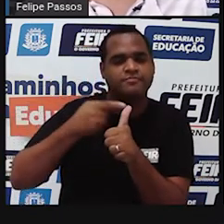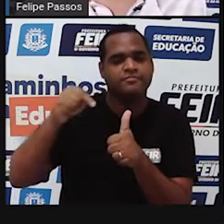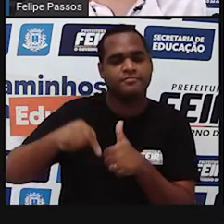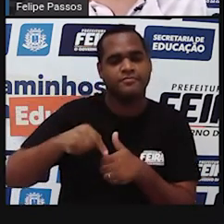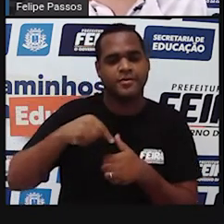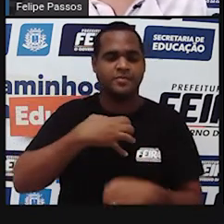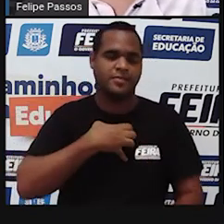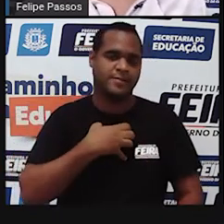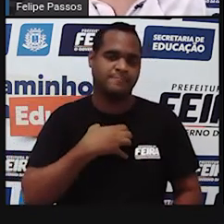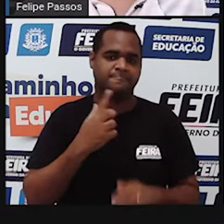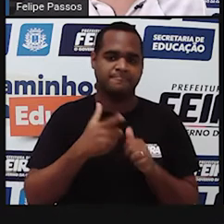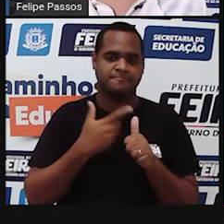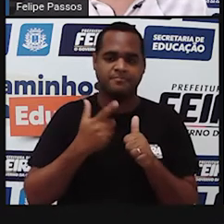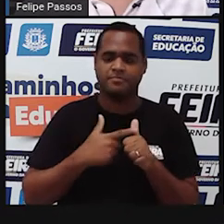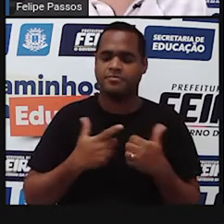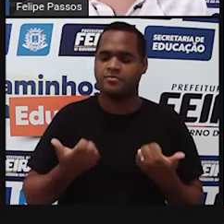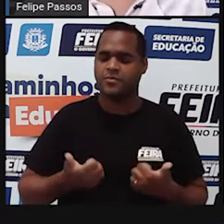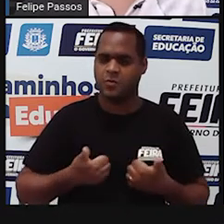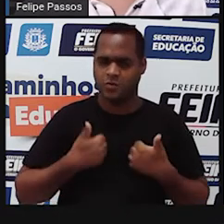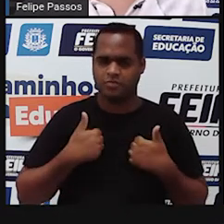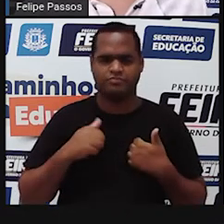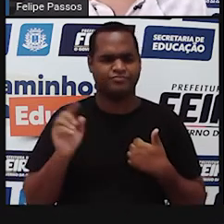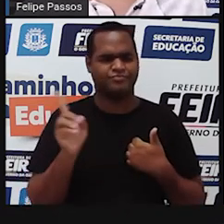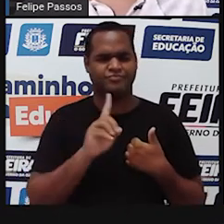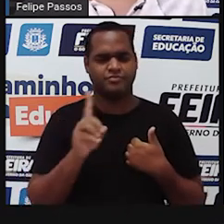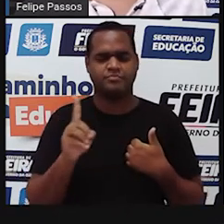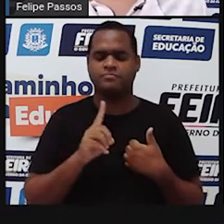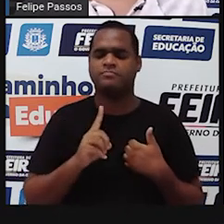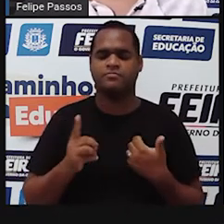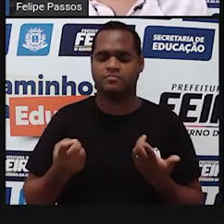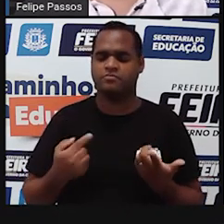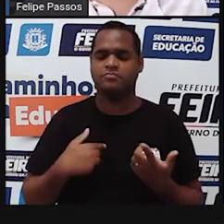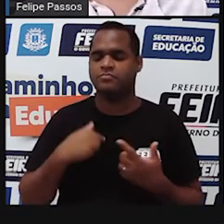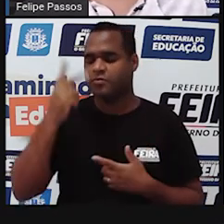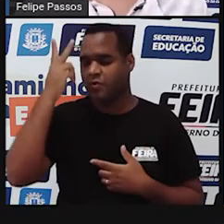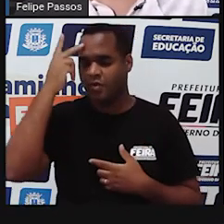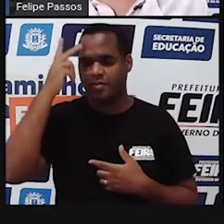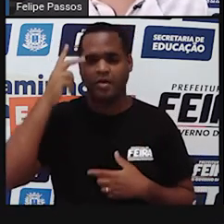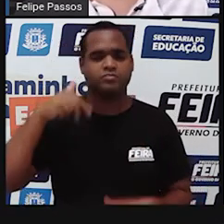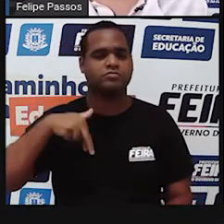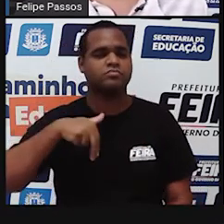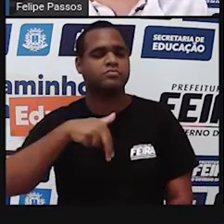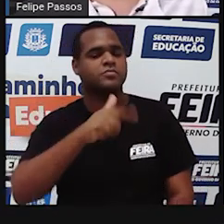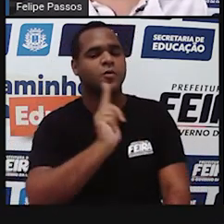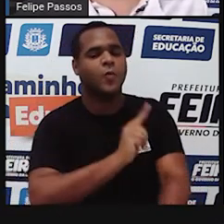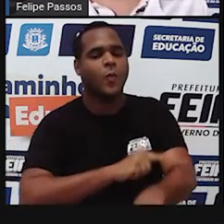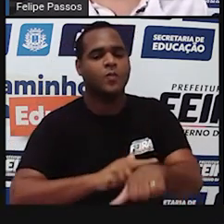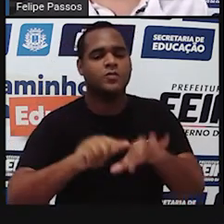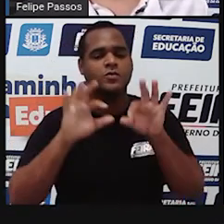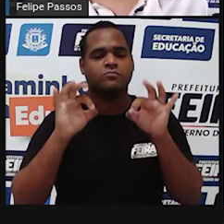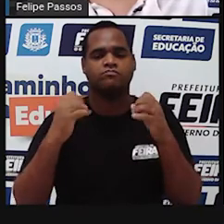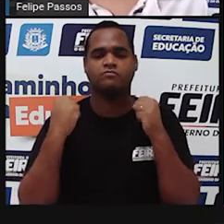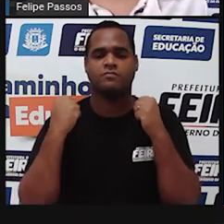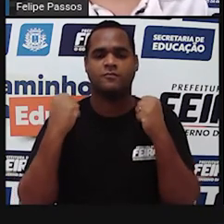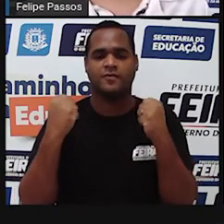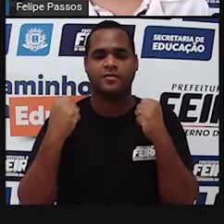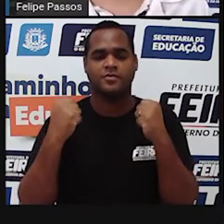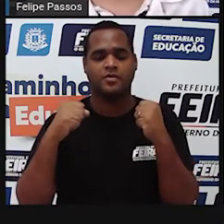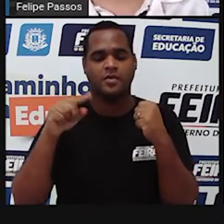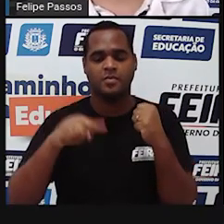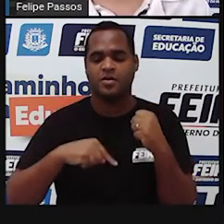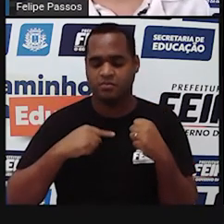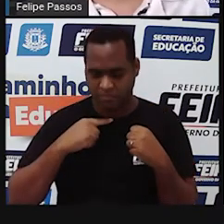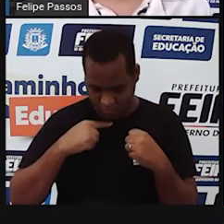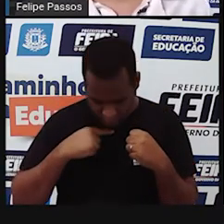com muita elegância, com muita classe, mostrar nossa importância nossa força. Certo, gente? Nunca baixar a